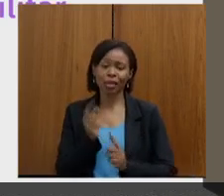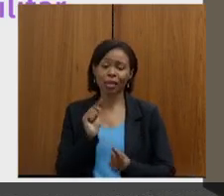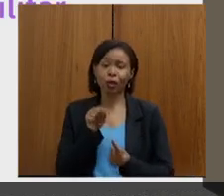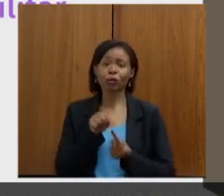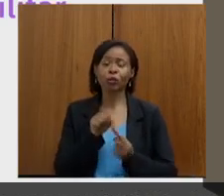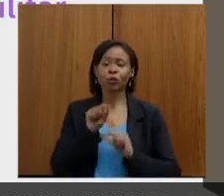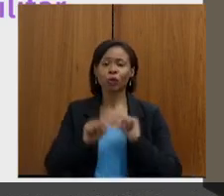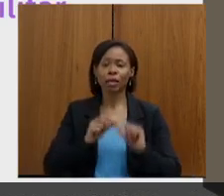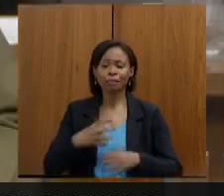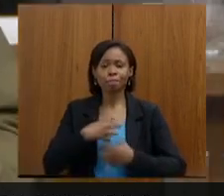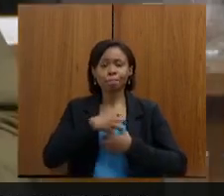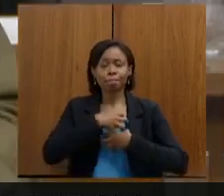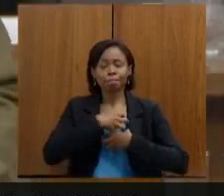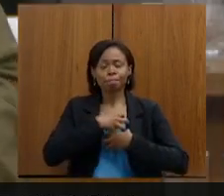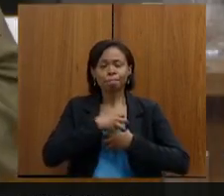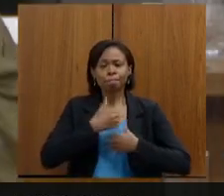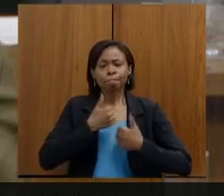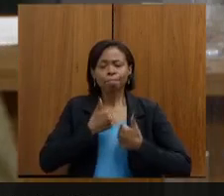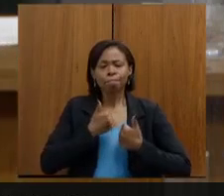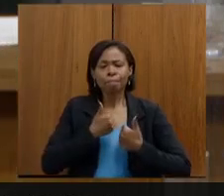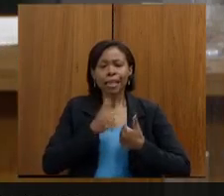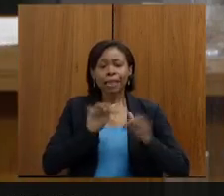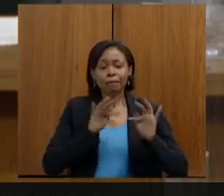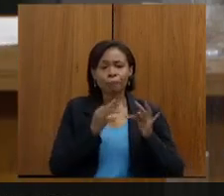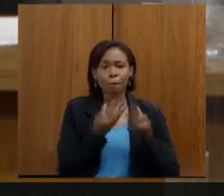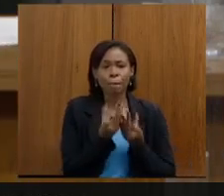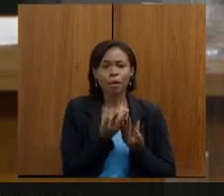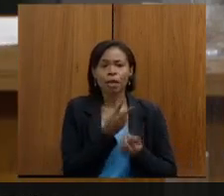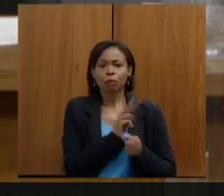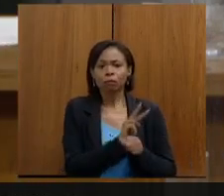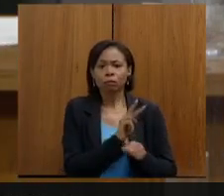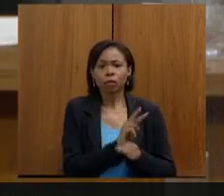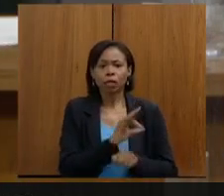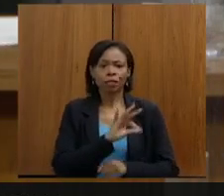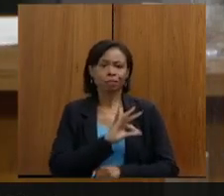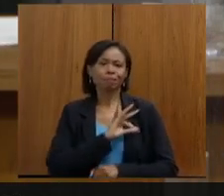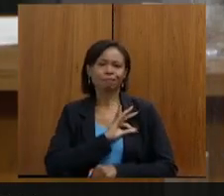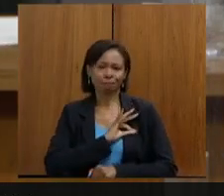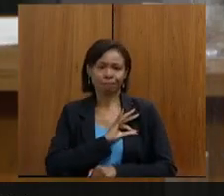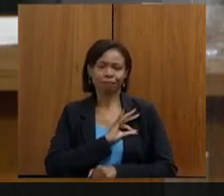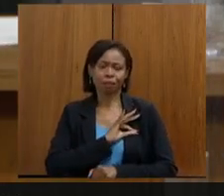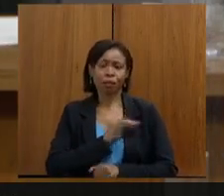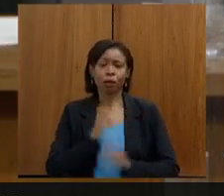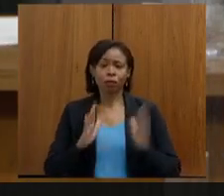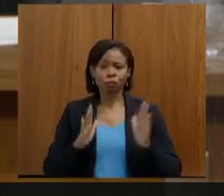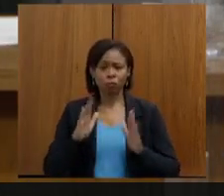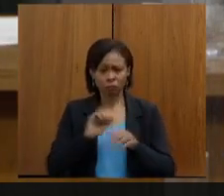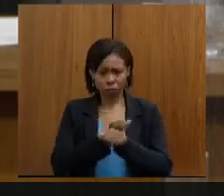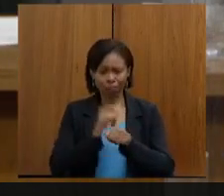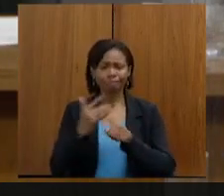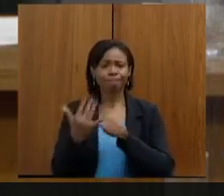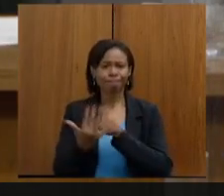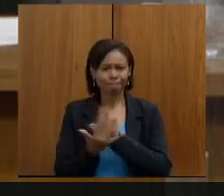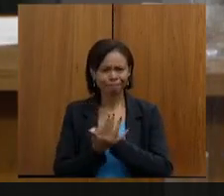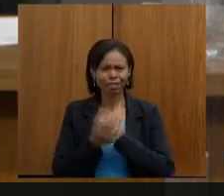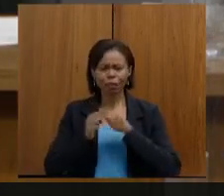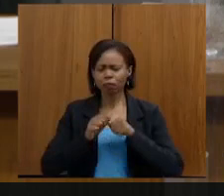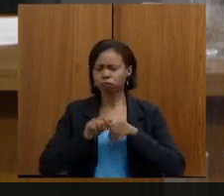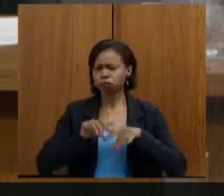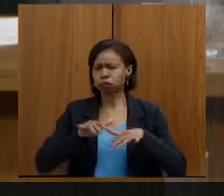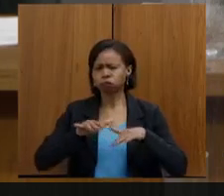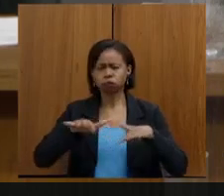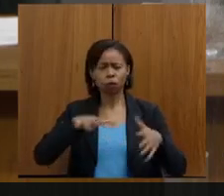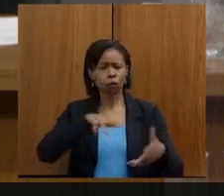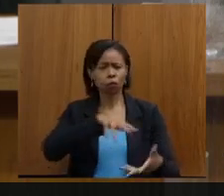de vida da família policial militar lembrando senhores que nós estamos falando de uma pandemia que assolou